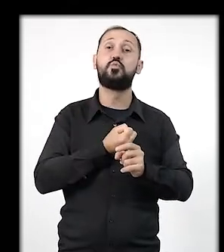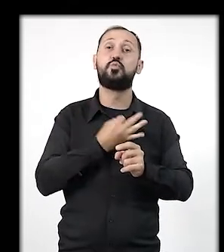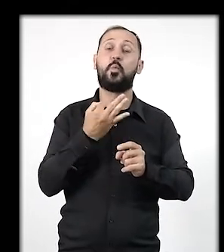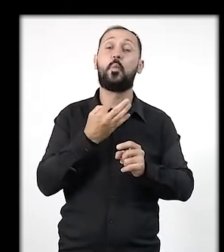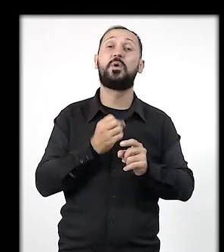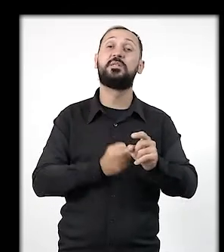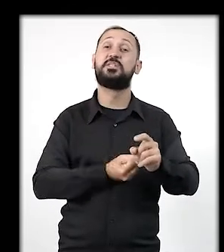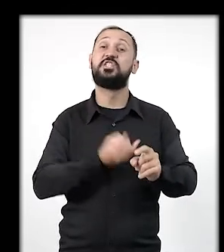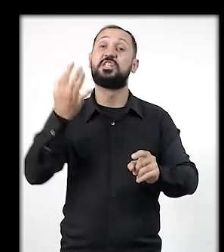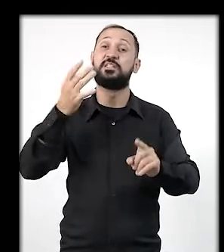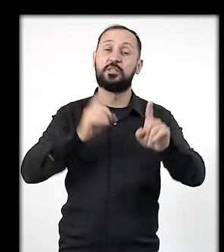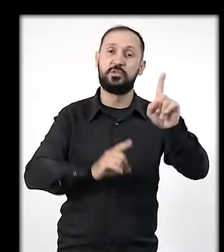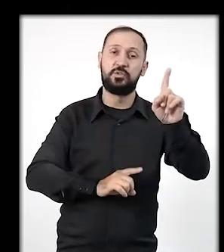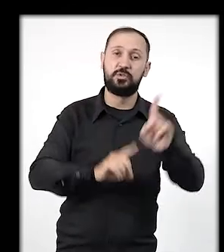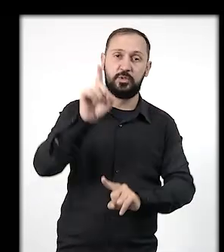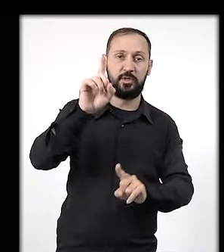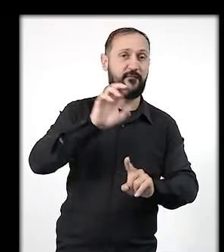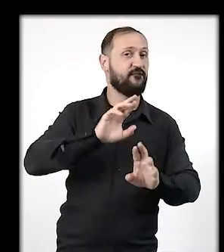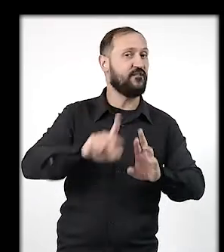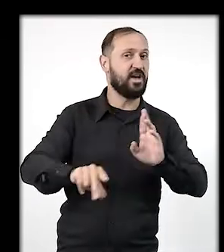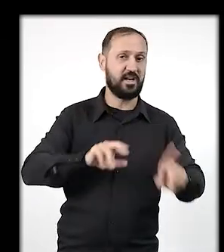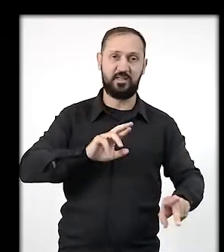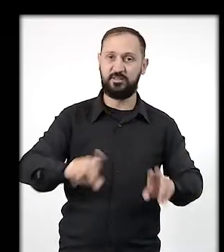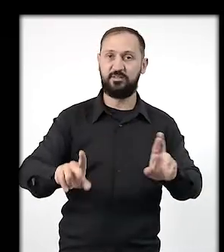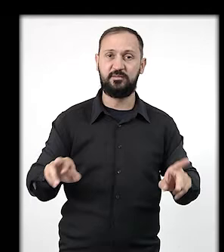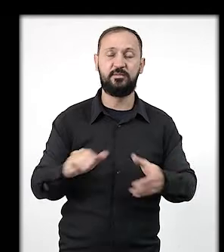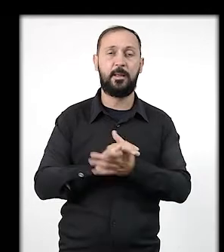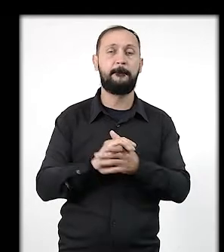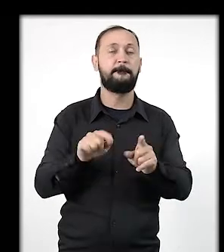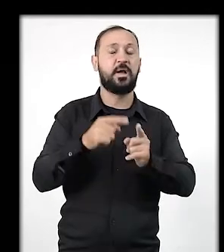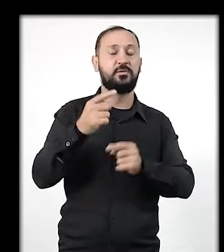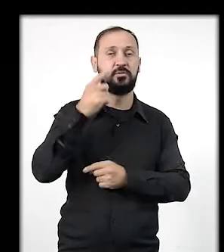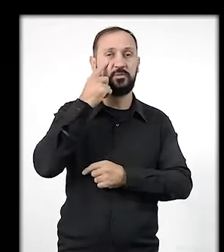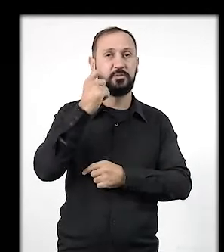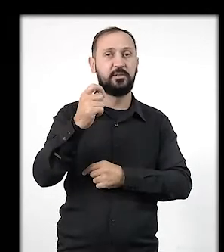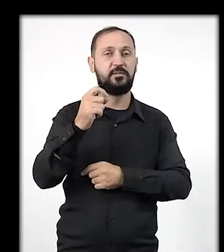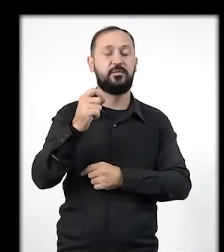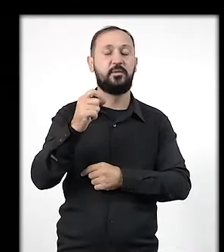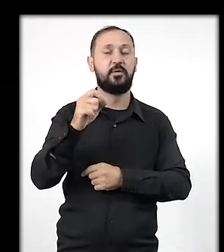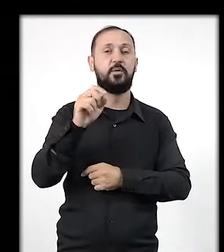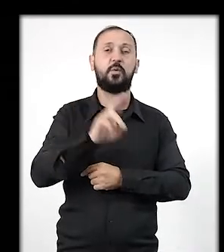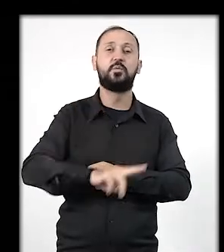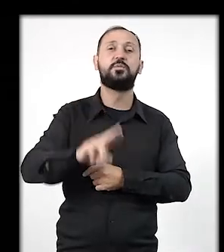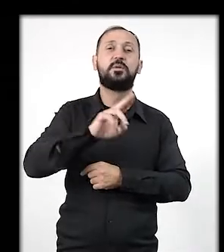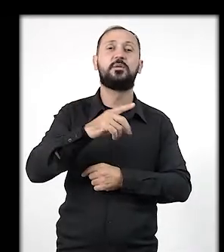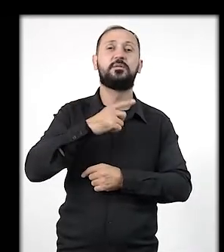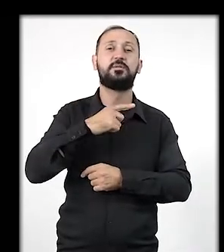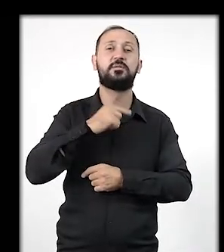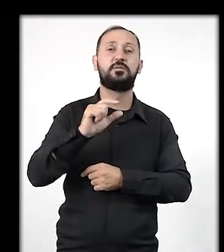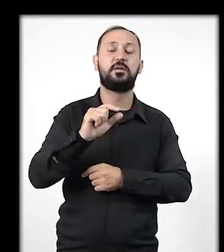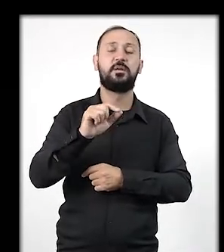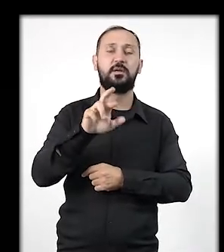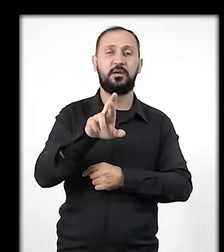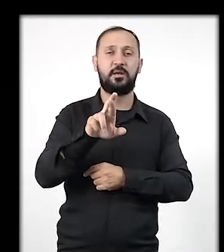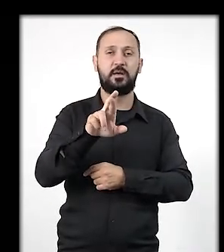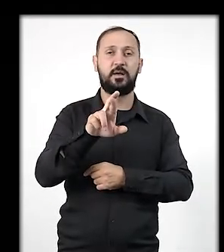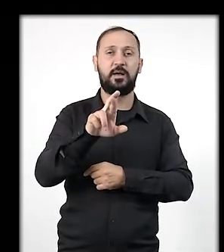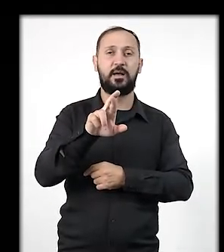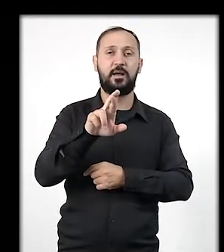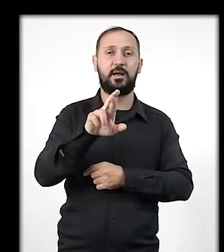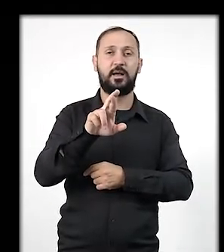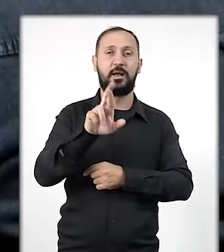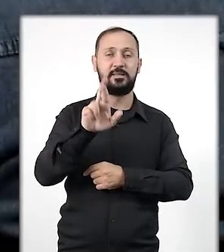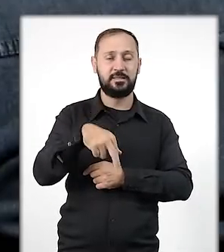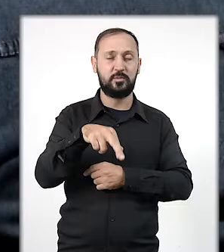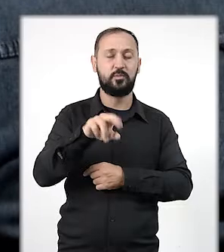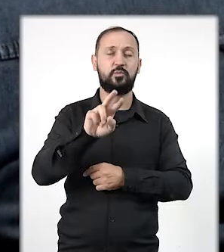níveis distintos nas pessoas. Agora, o interessante foi utilizar isso que nós chamamos de razão 2D,